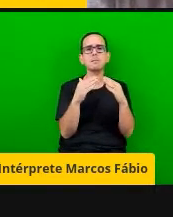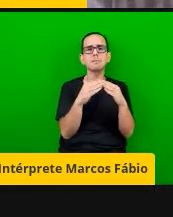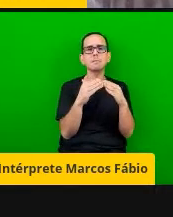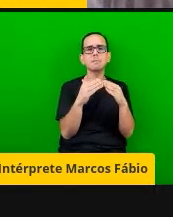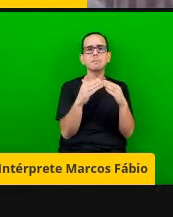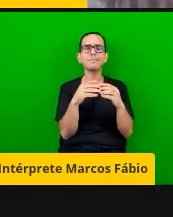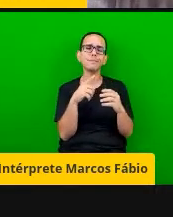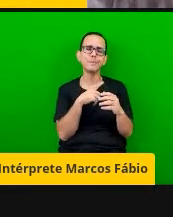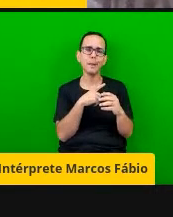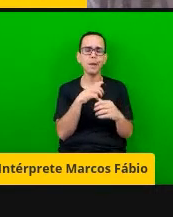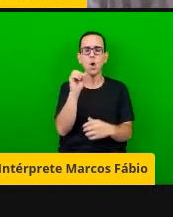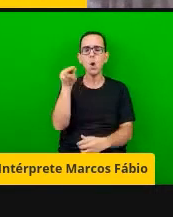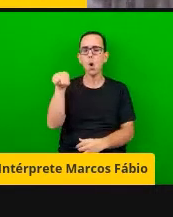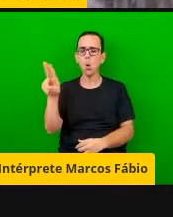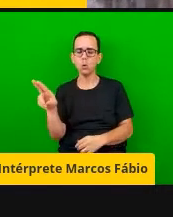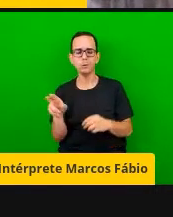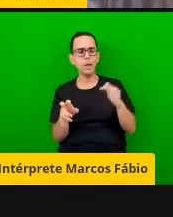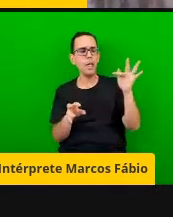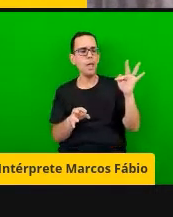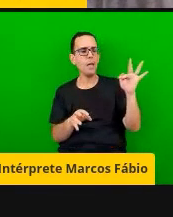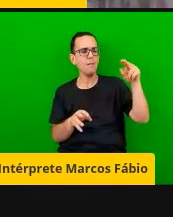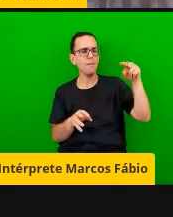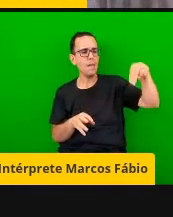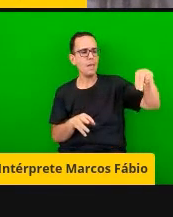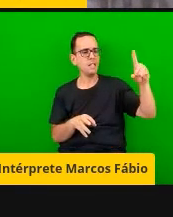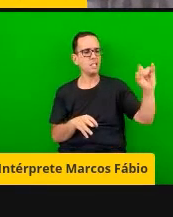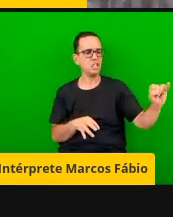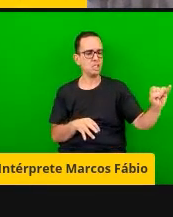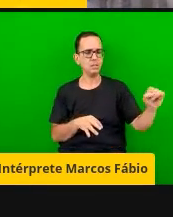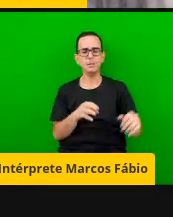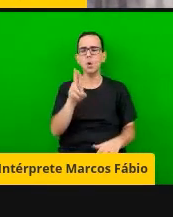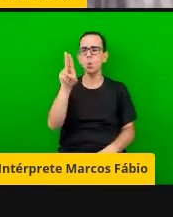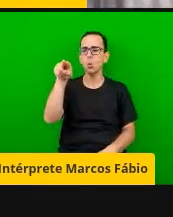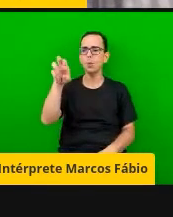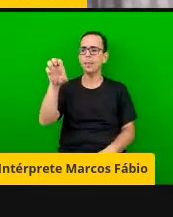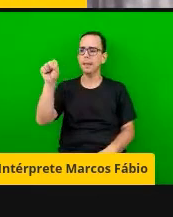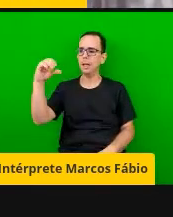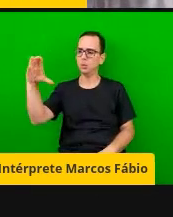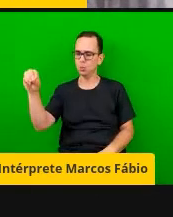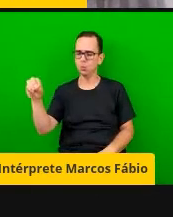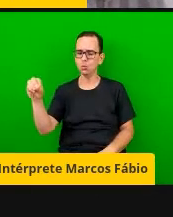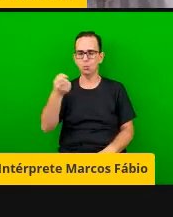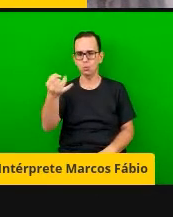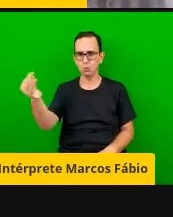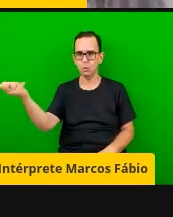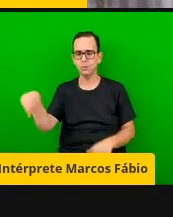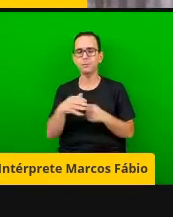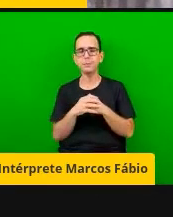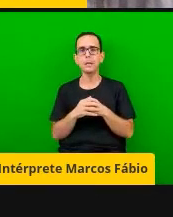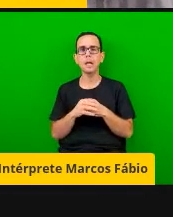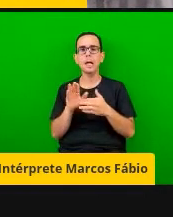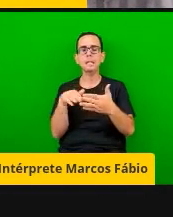como ONU, FMI, Banco Mundial, Unesco e assim por diante. Chega na década de 70,